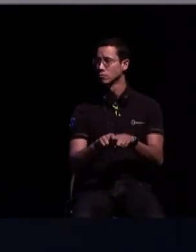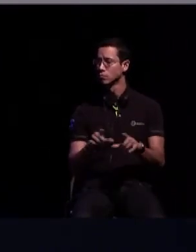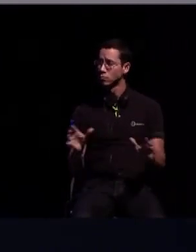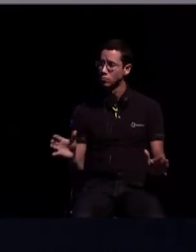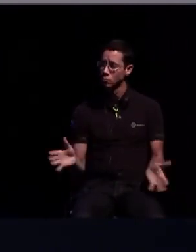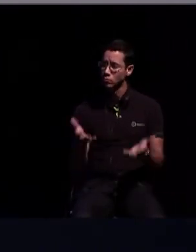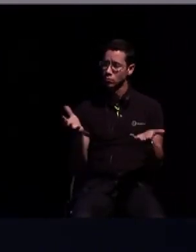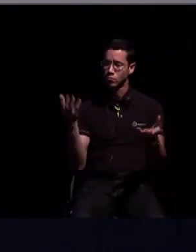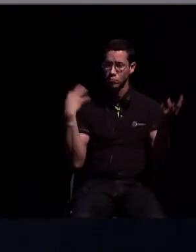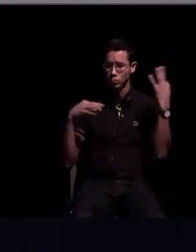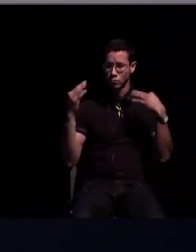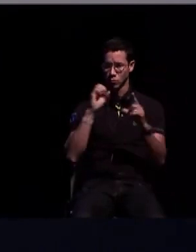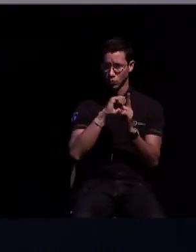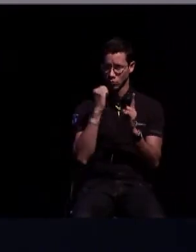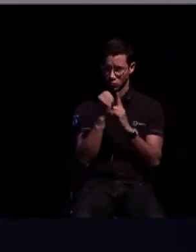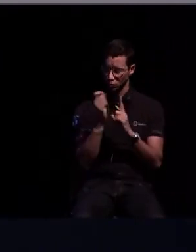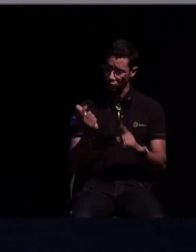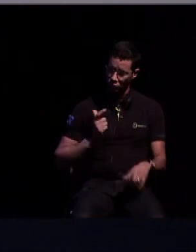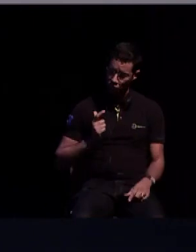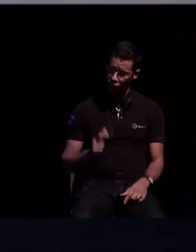turismo social?